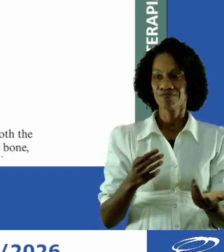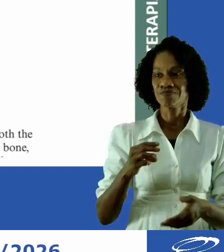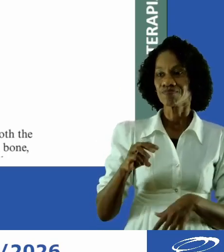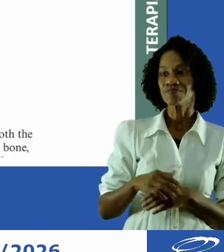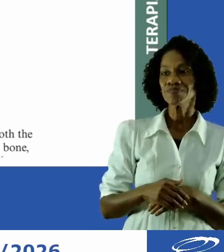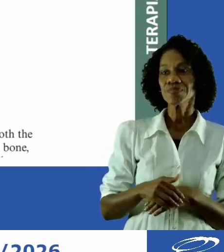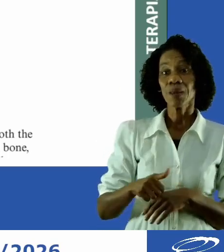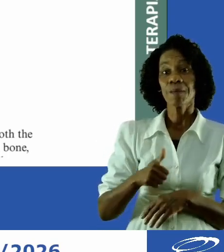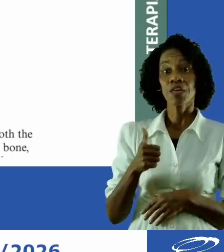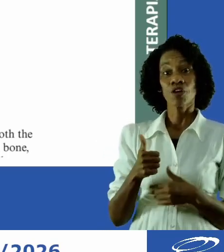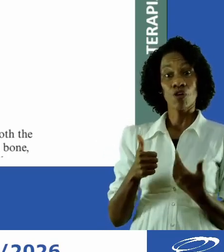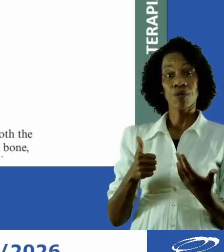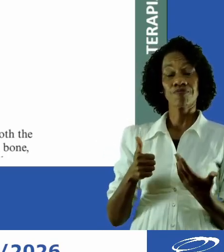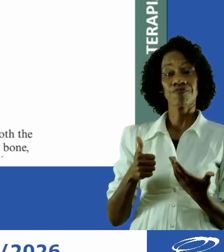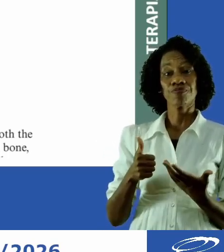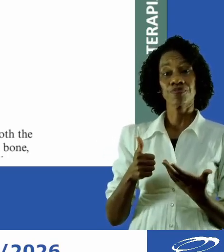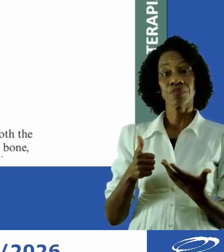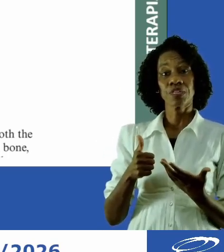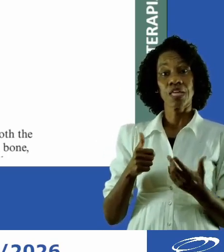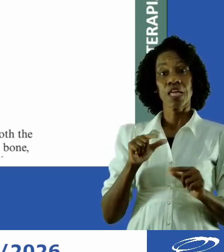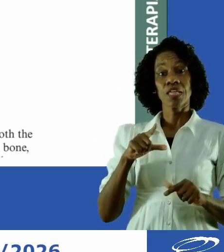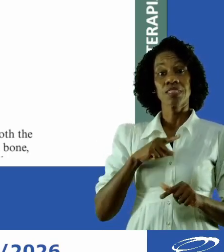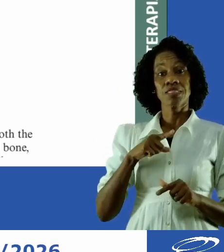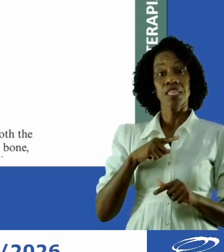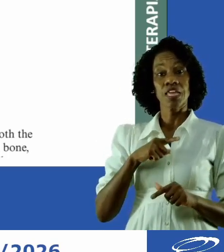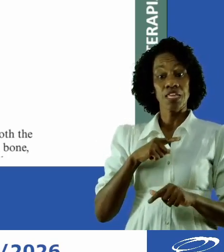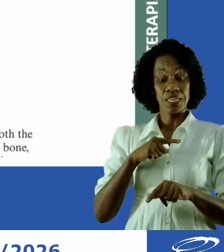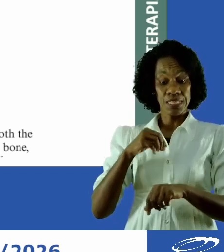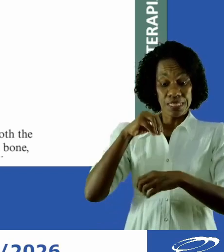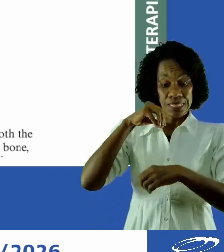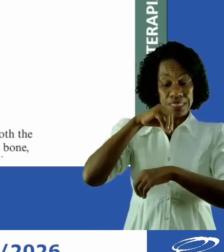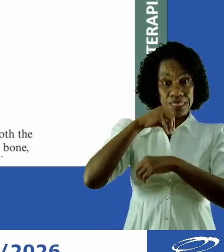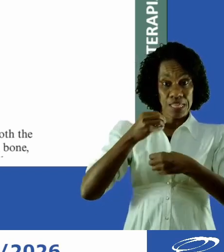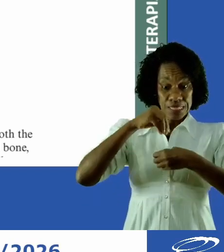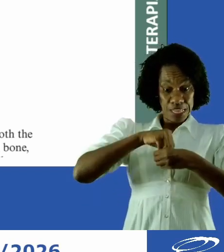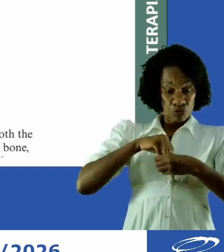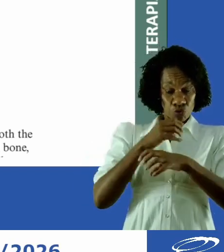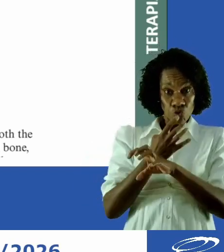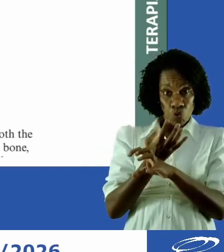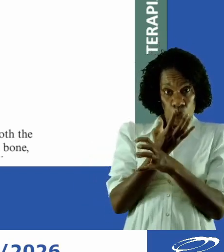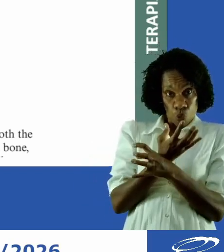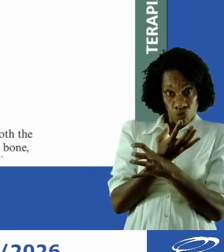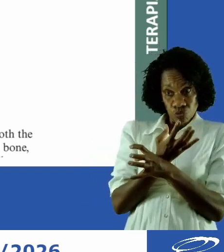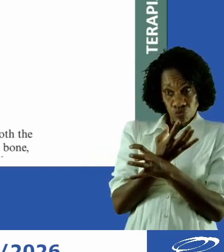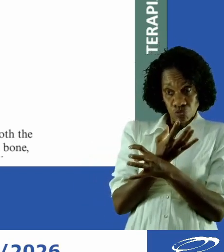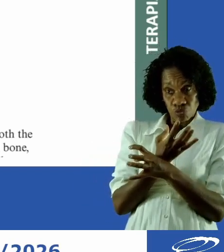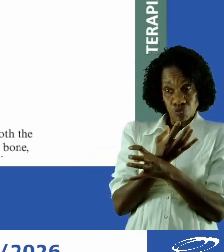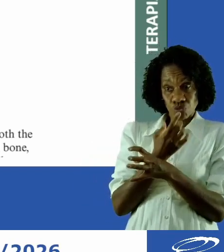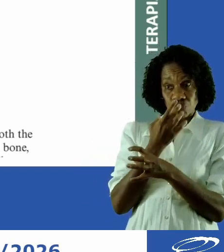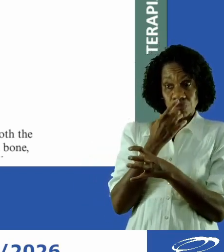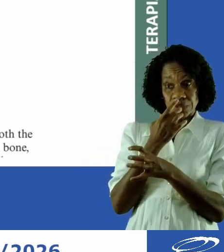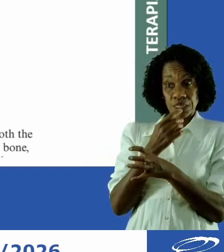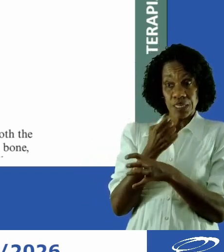as quinolonas se concentram eficientemente até no osso cortical ou no osso esponjoso, obviamente os eventos adversos podem